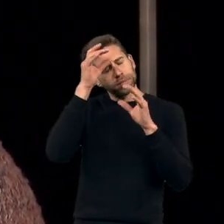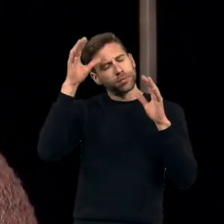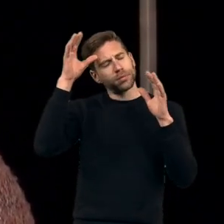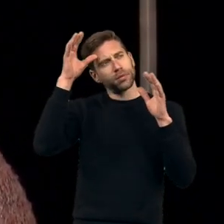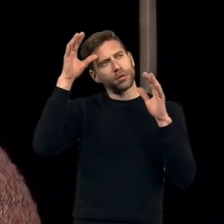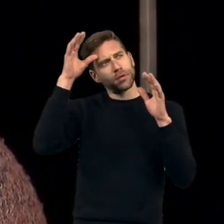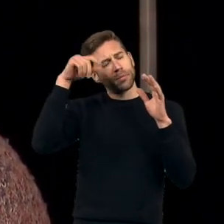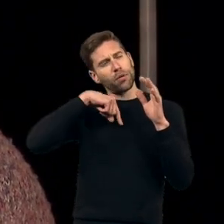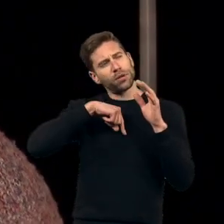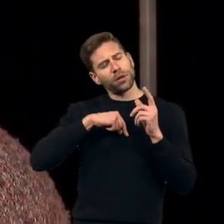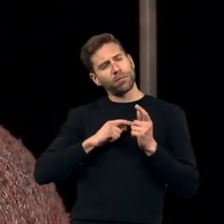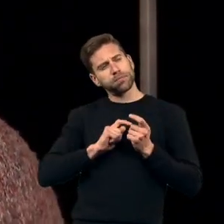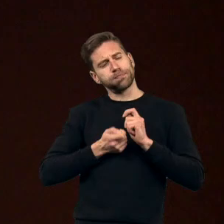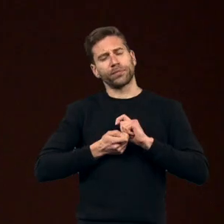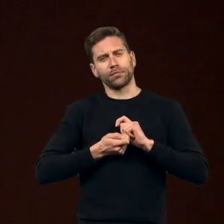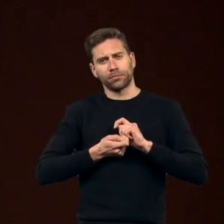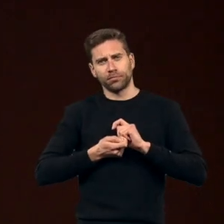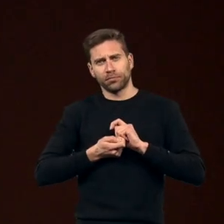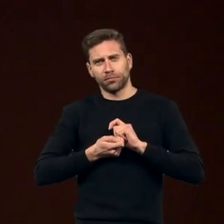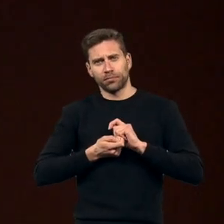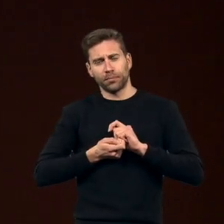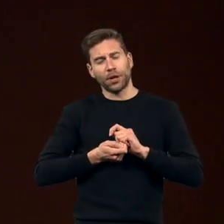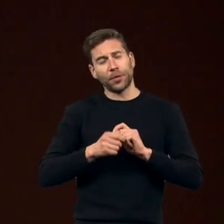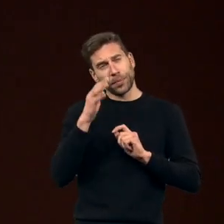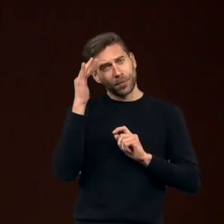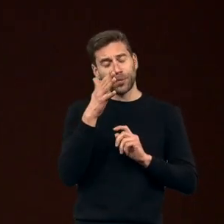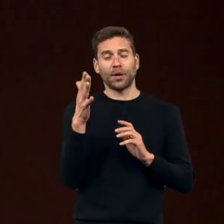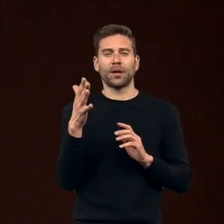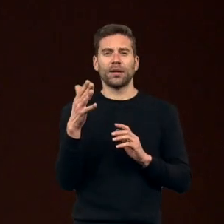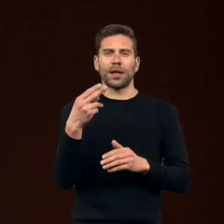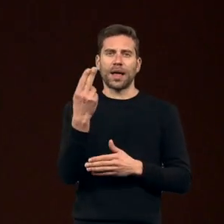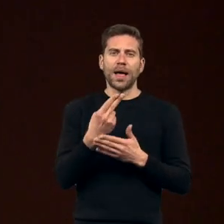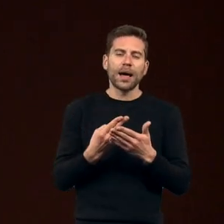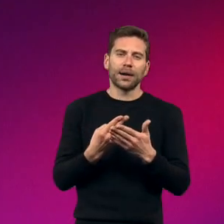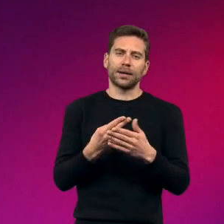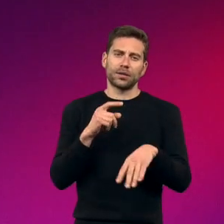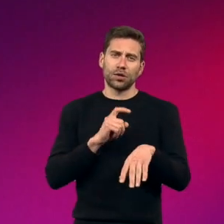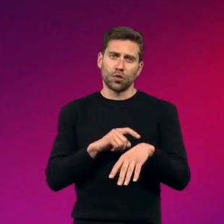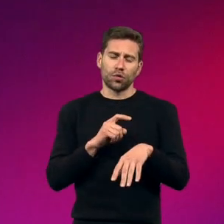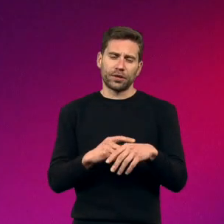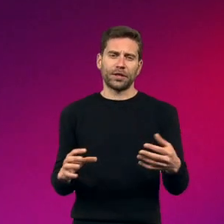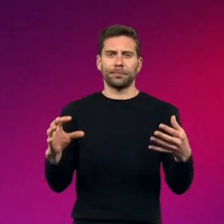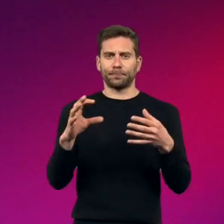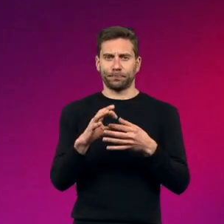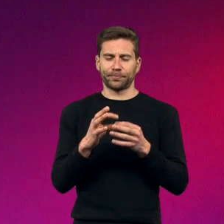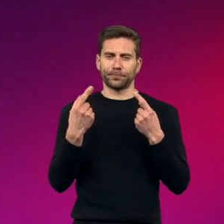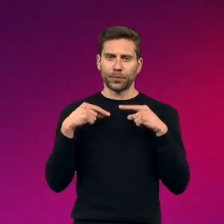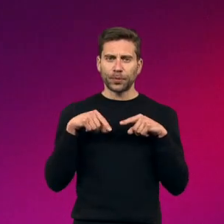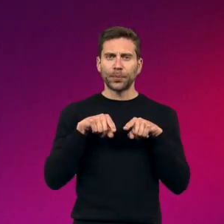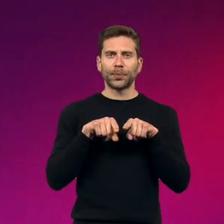os nossos mundos interiores, para devaneios. E as artes trabalham com o tempo, não é? Quer dizer, são uma espécie de escultoras do